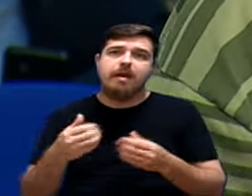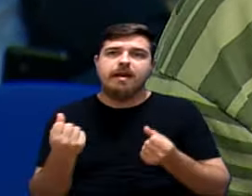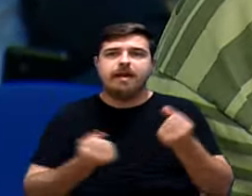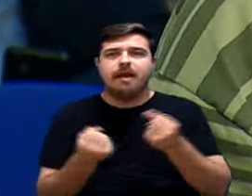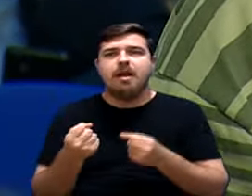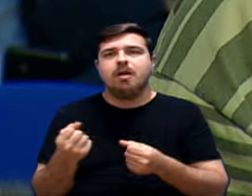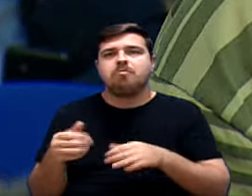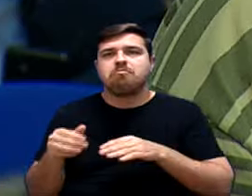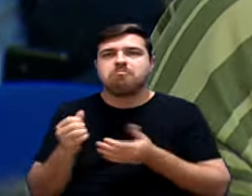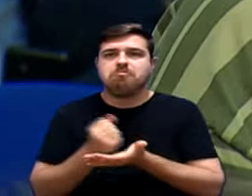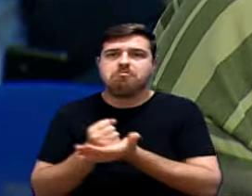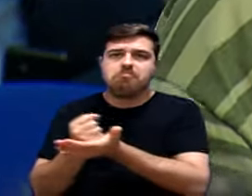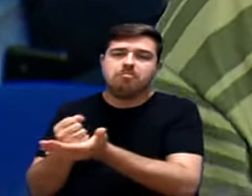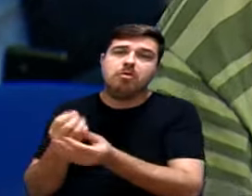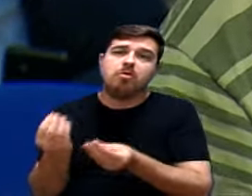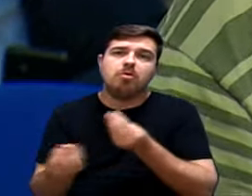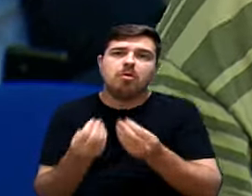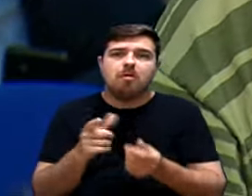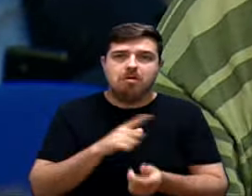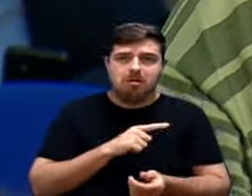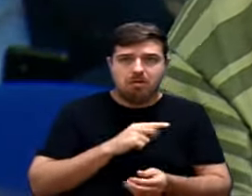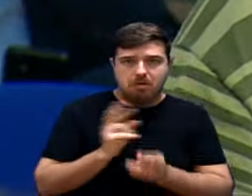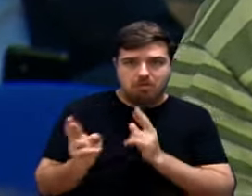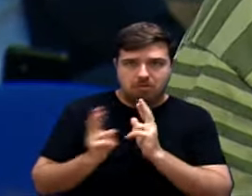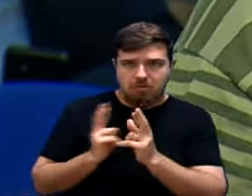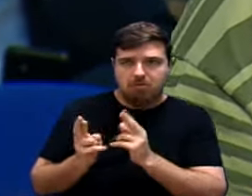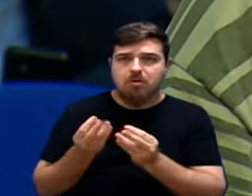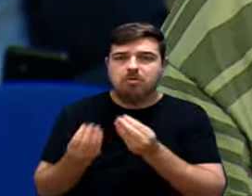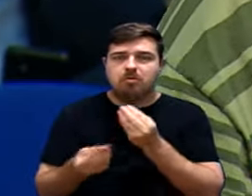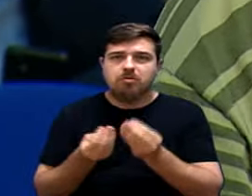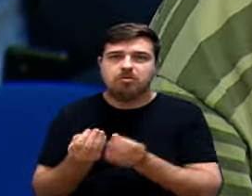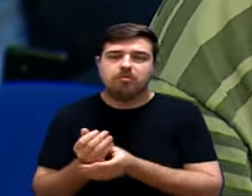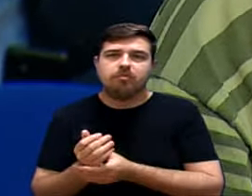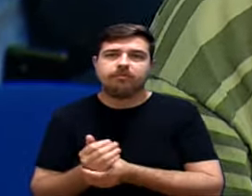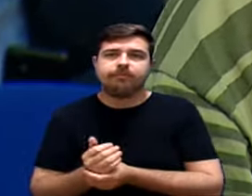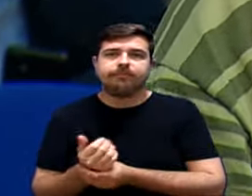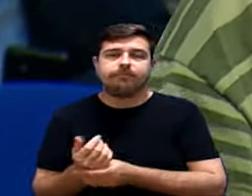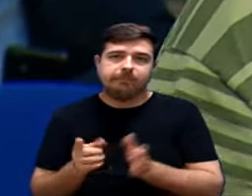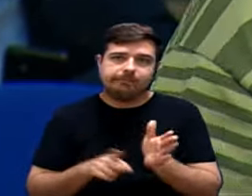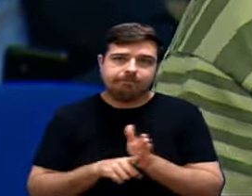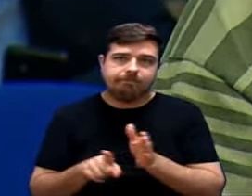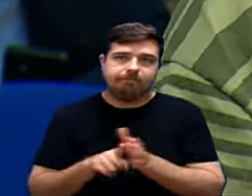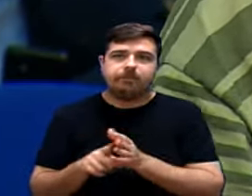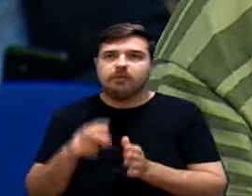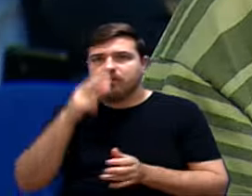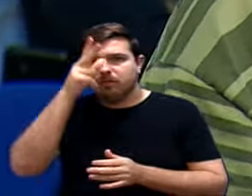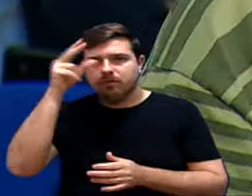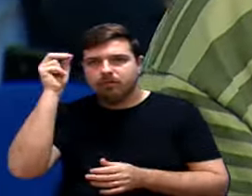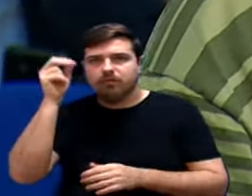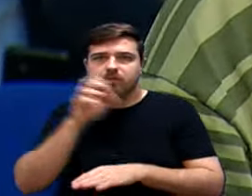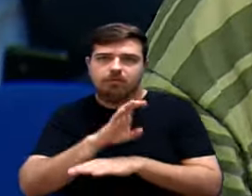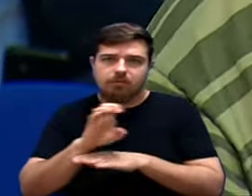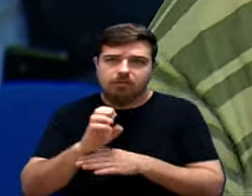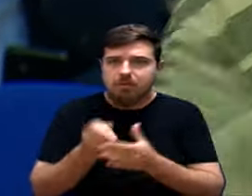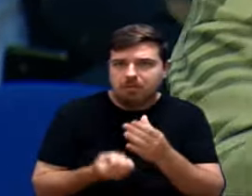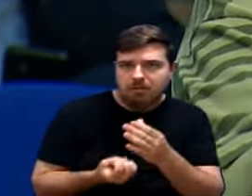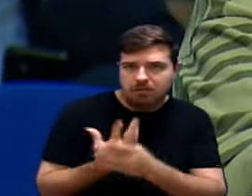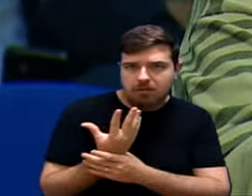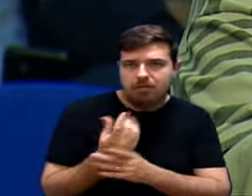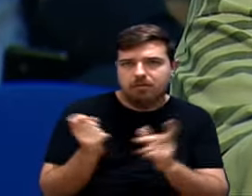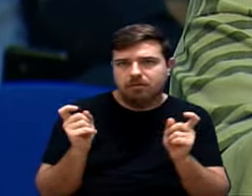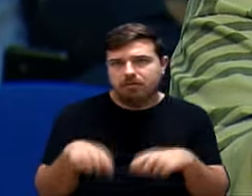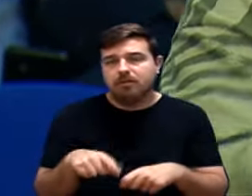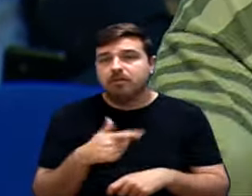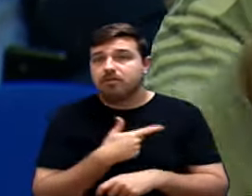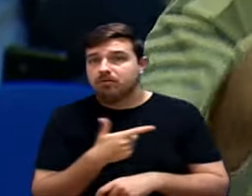como vai ser né Vamos se criar uma Rodovia quem vai dar o acesso para isso né por isso que eu falo vem a prefeitura o estado e cria um acesso para ali e a contrapartida